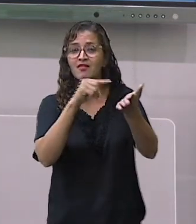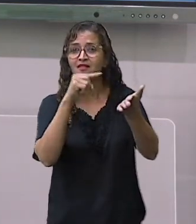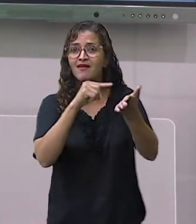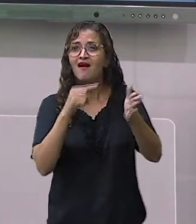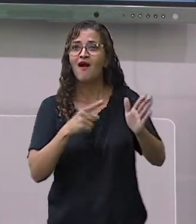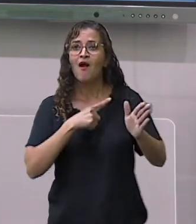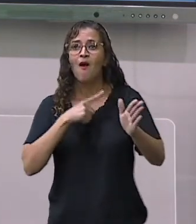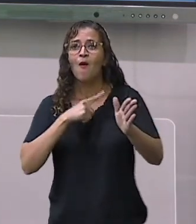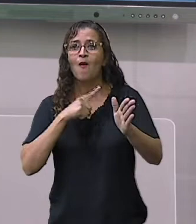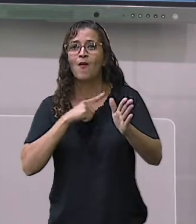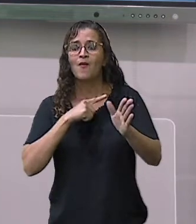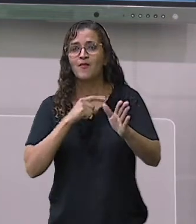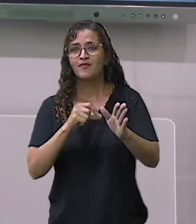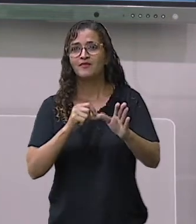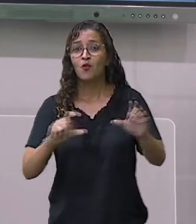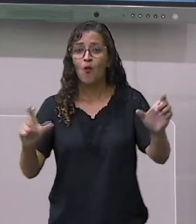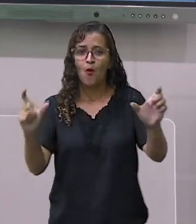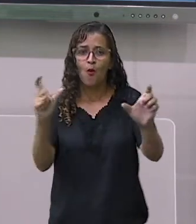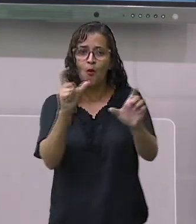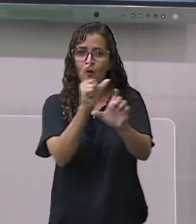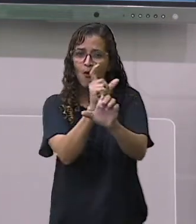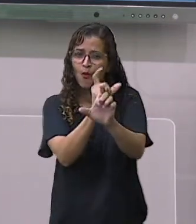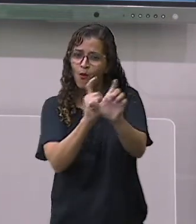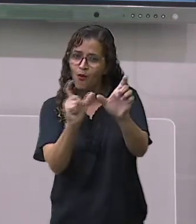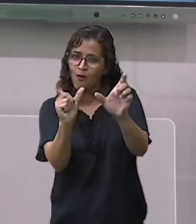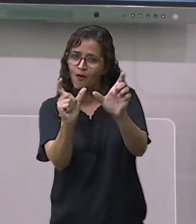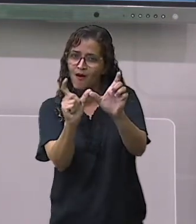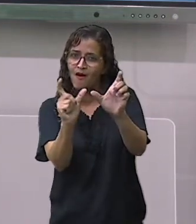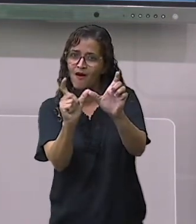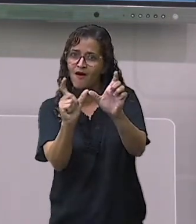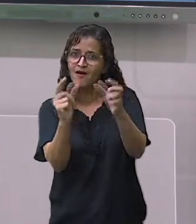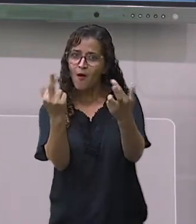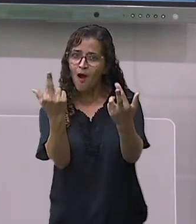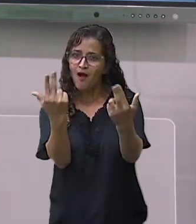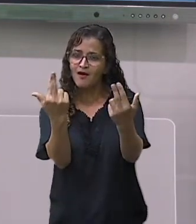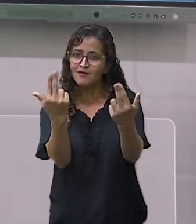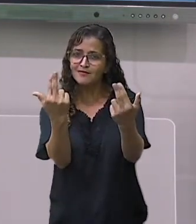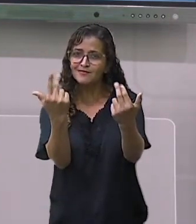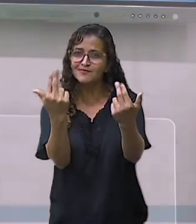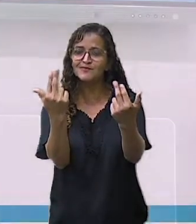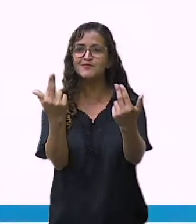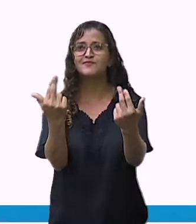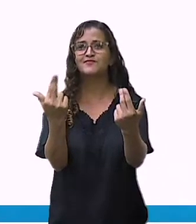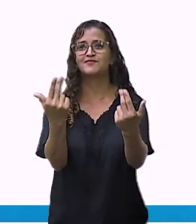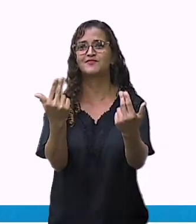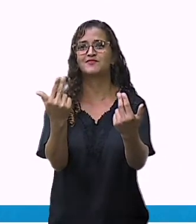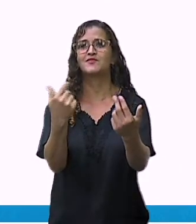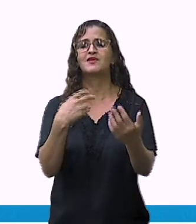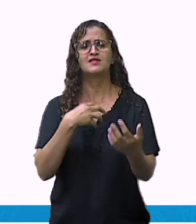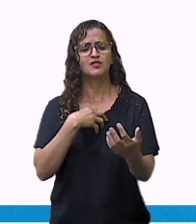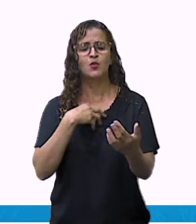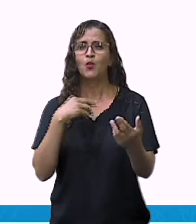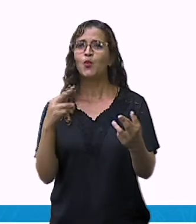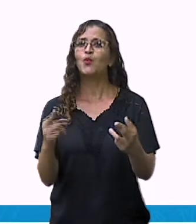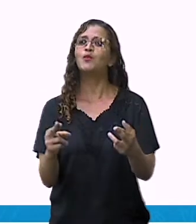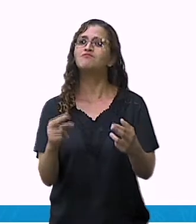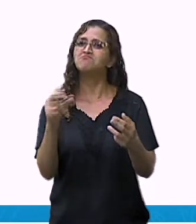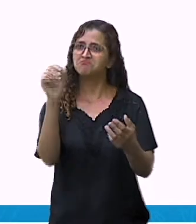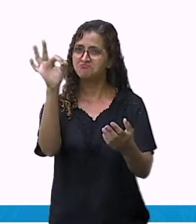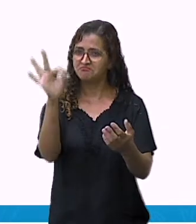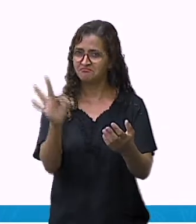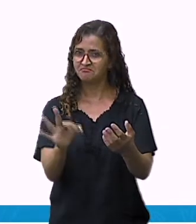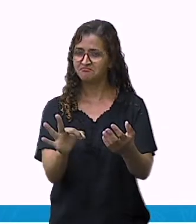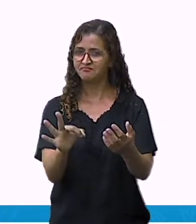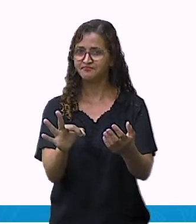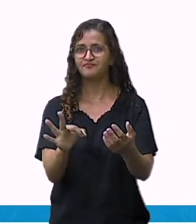sinônimo. Dá o mesmo sentido em uma outra palavra. Pode conter